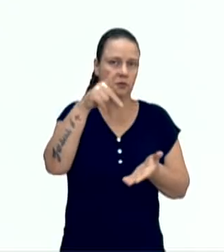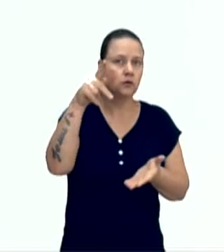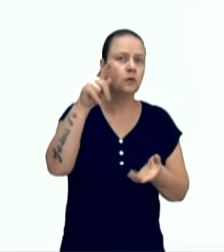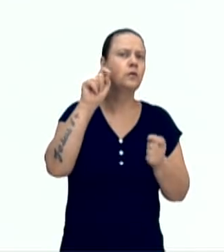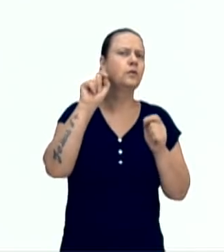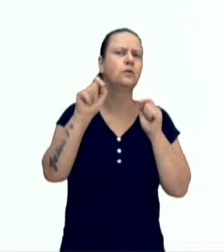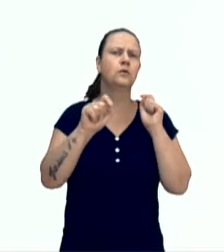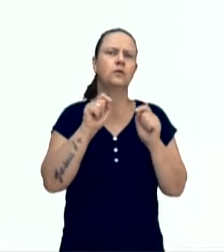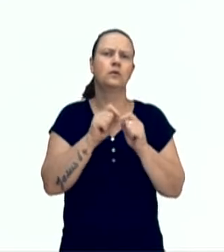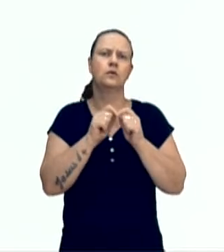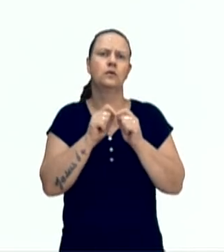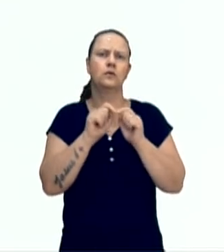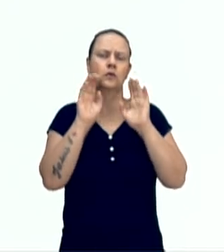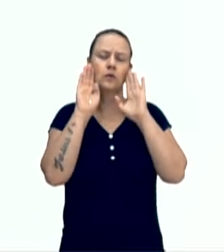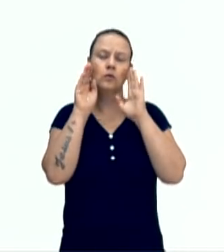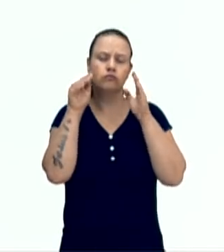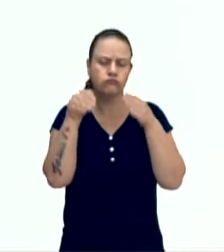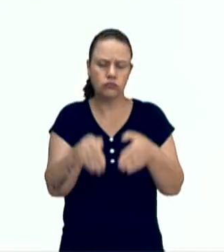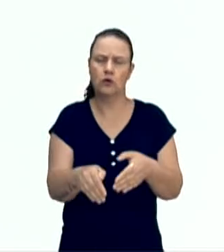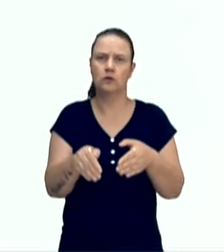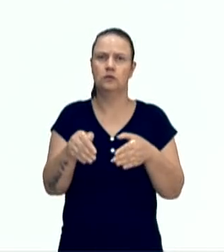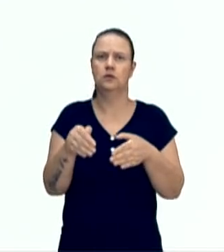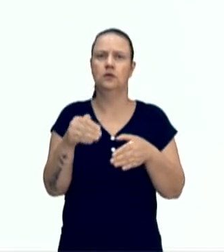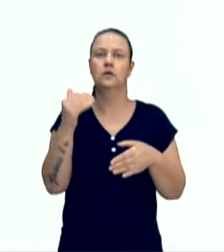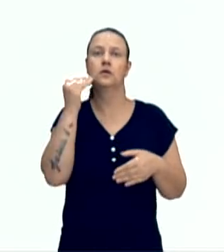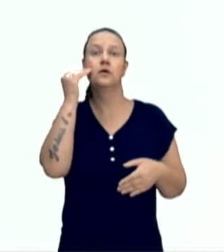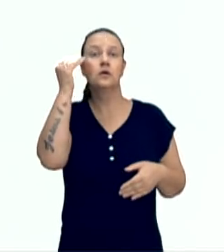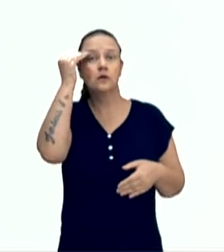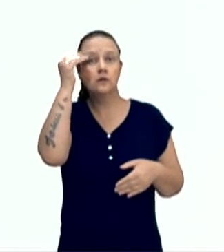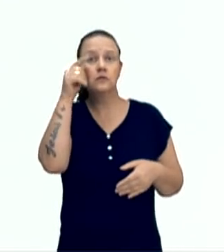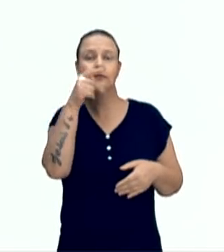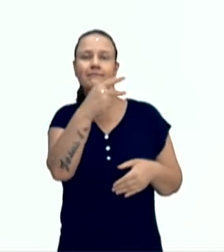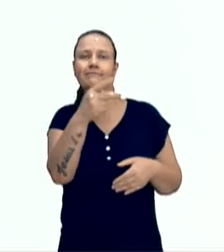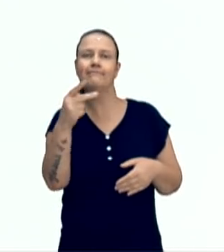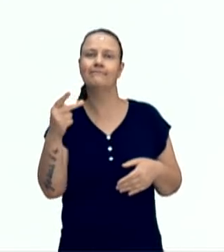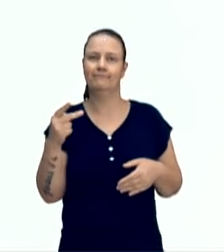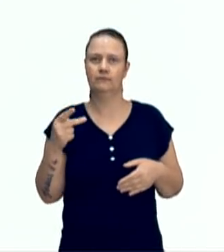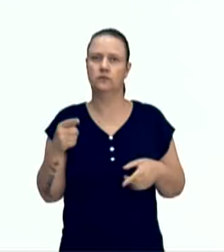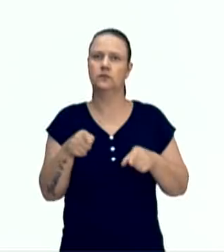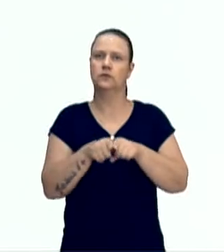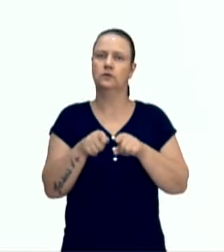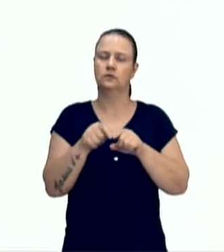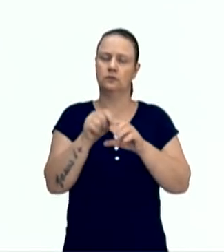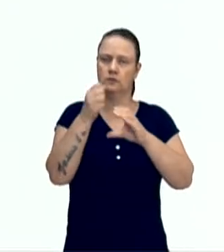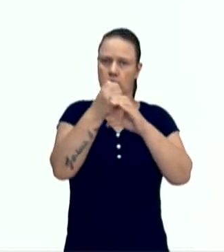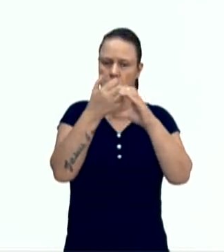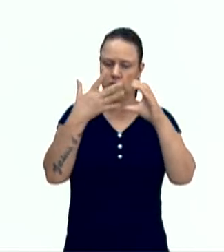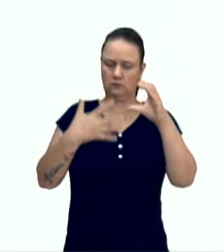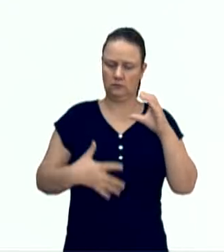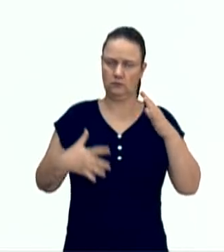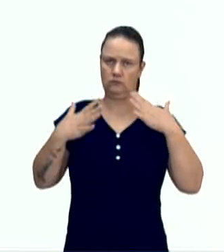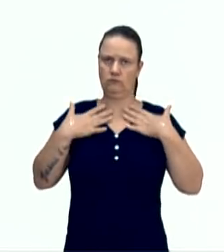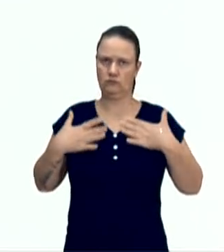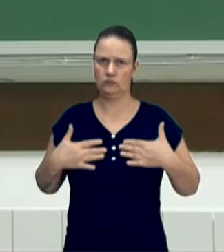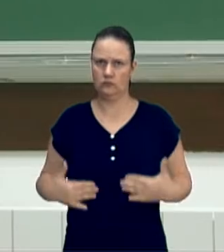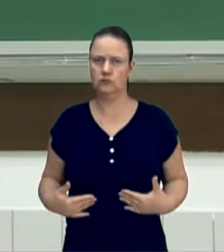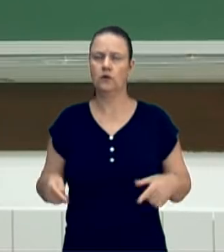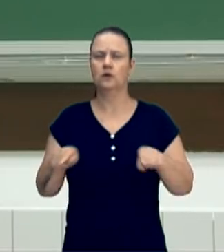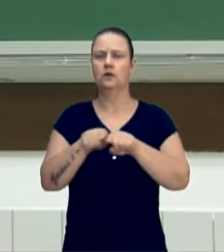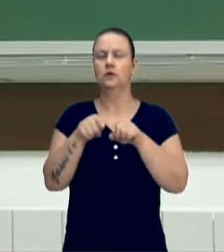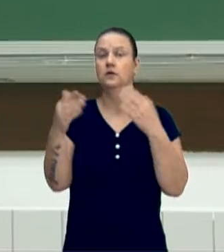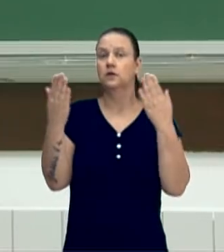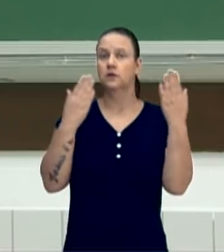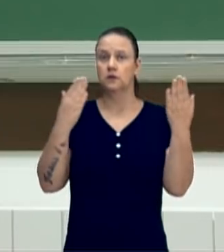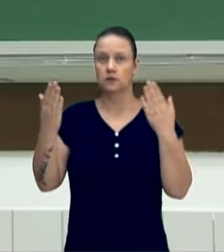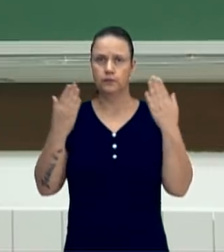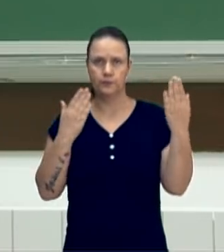que é um poema feito mais para a idade de vocês mesmo. Vamos falar também sobre características físicas e